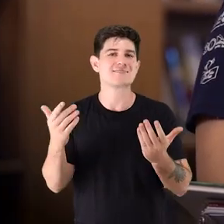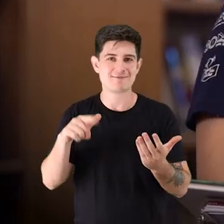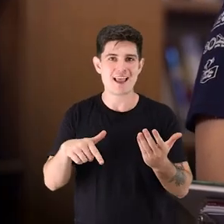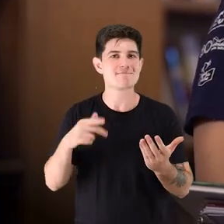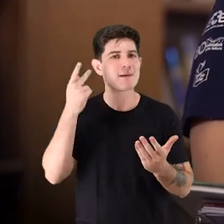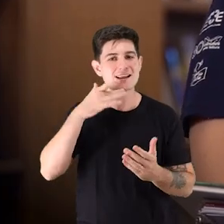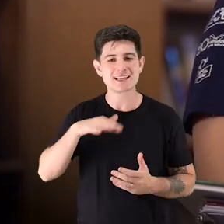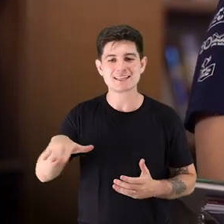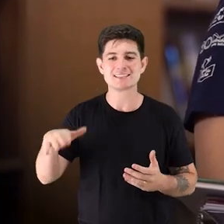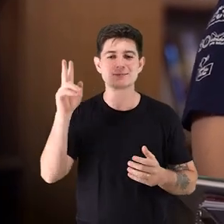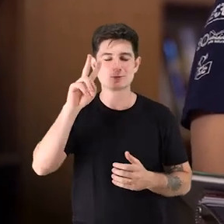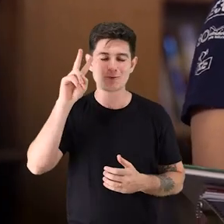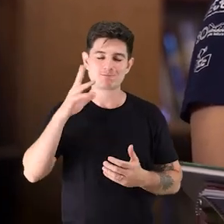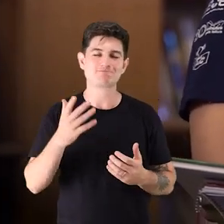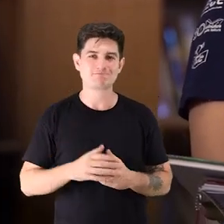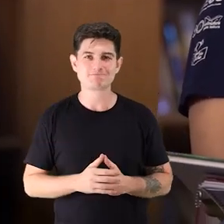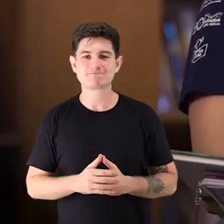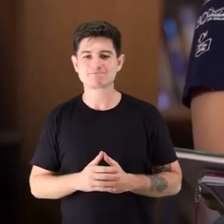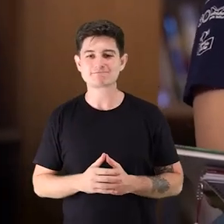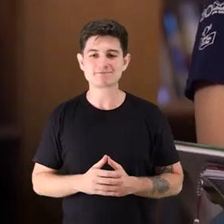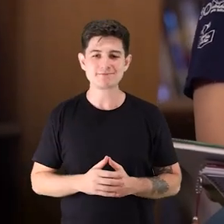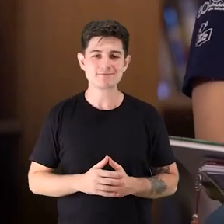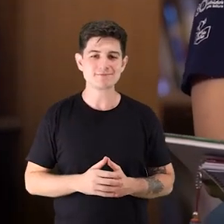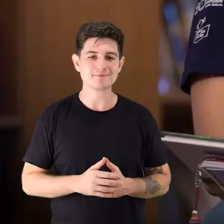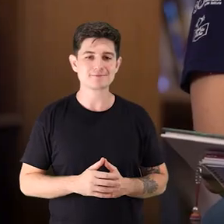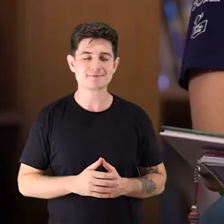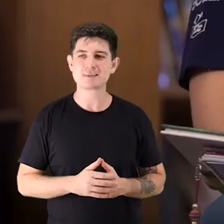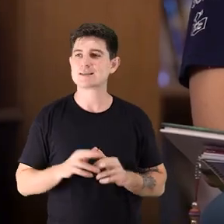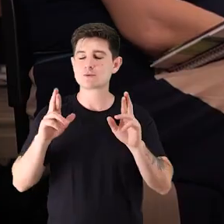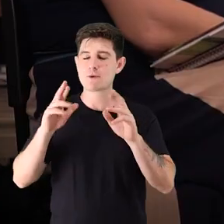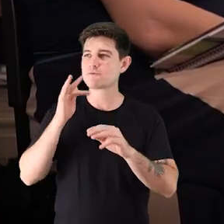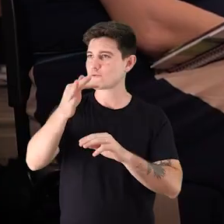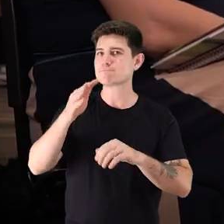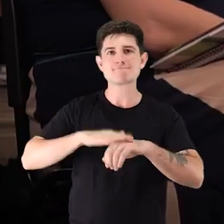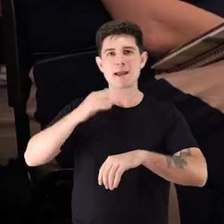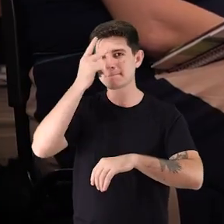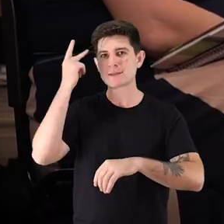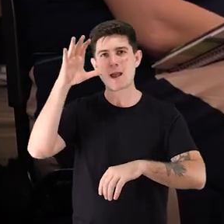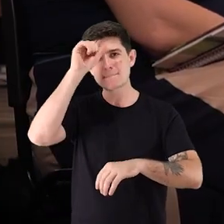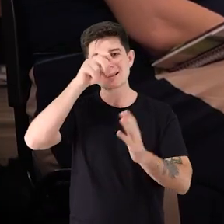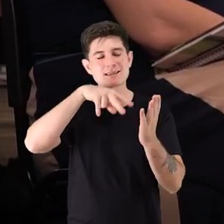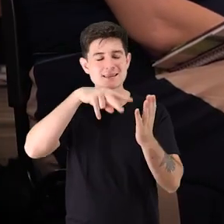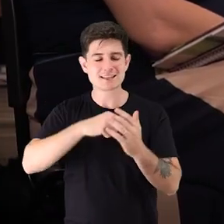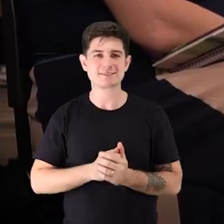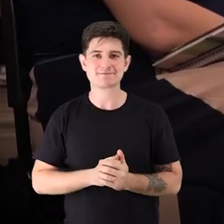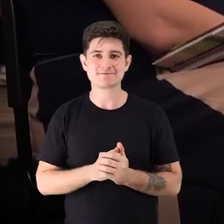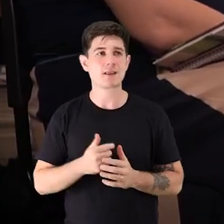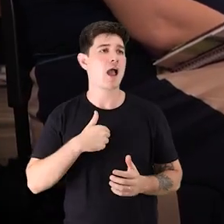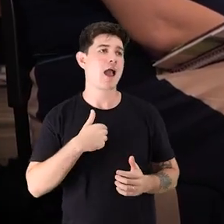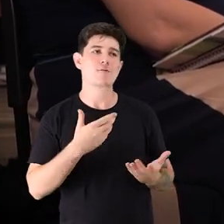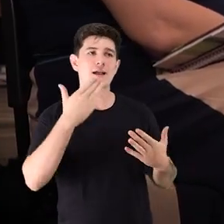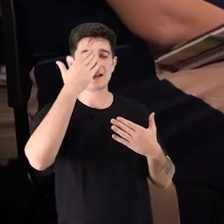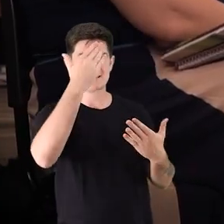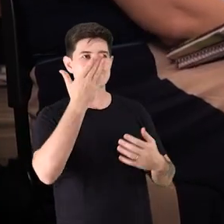essa oração, essa história para as crianças, nessa riqueza, né? Olha, eu forme muitos leitores. Eu que agradeço,